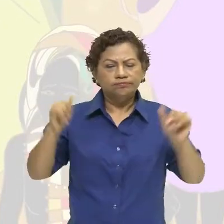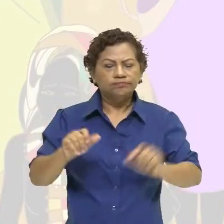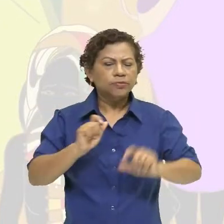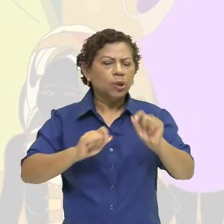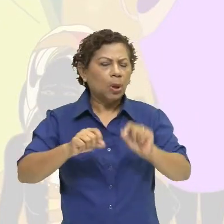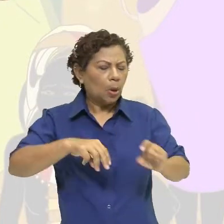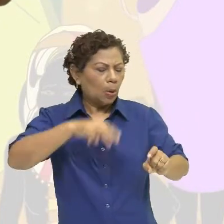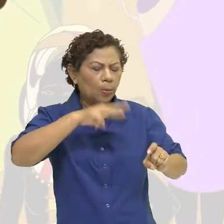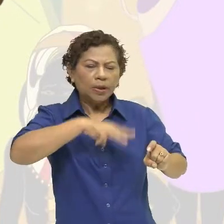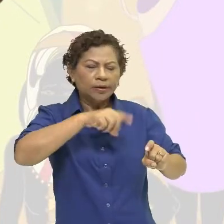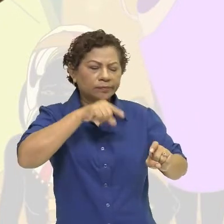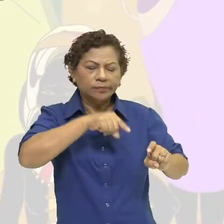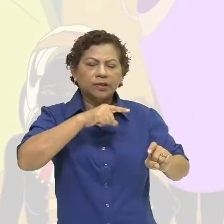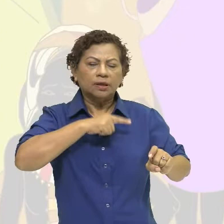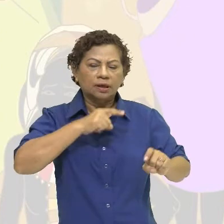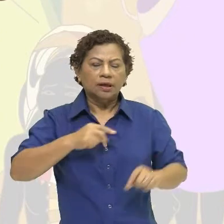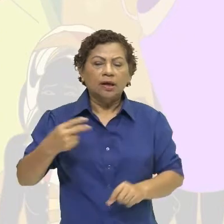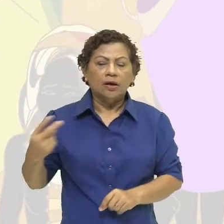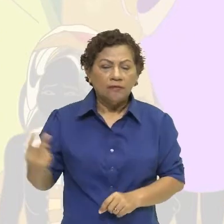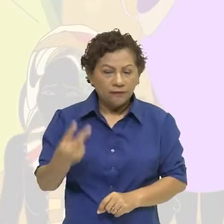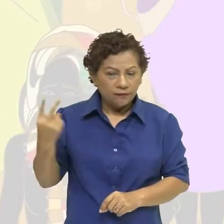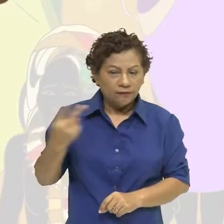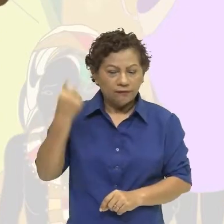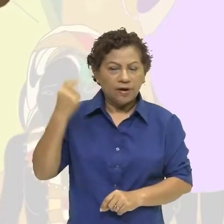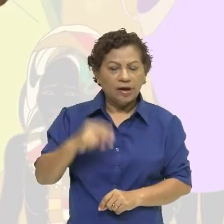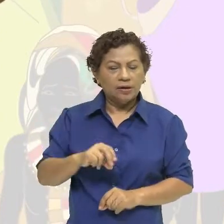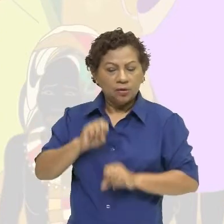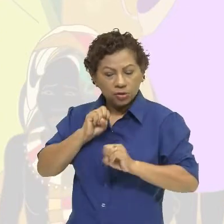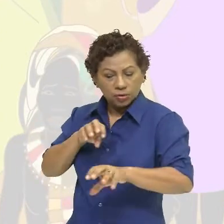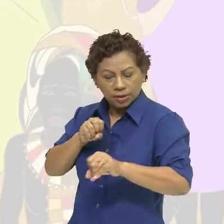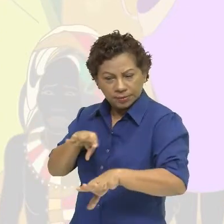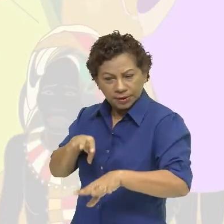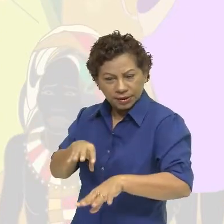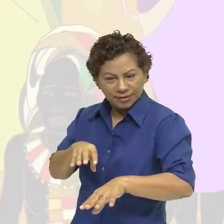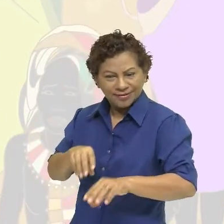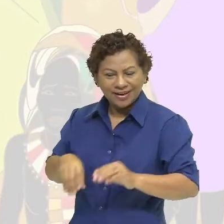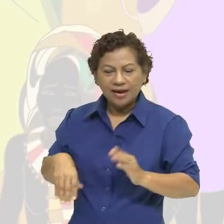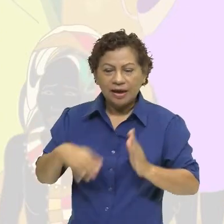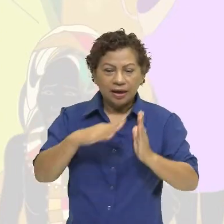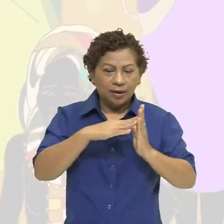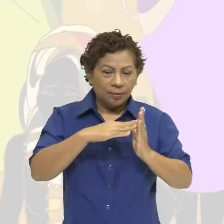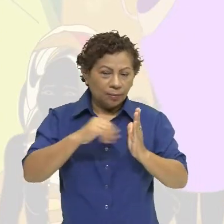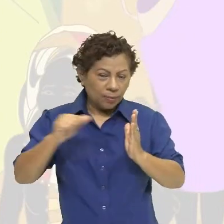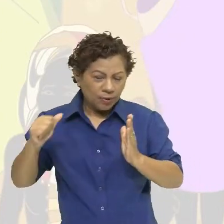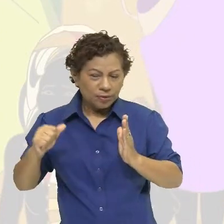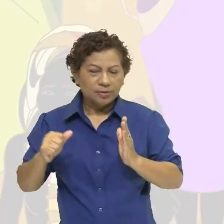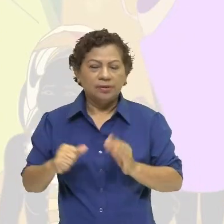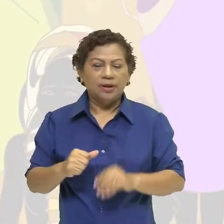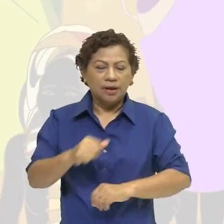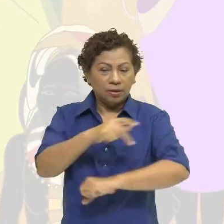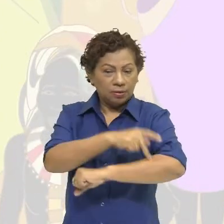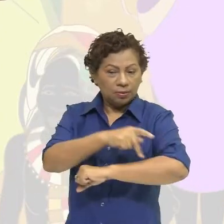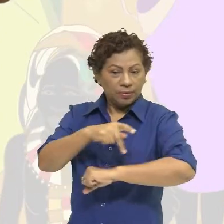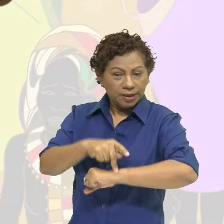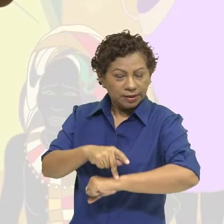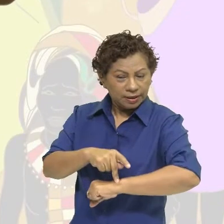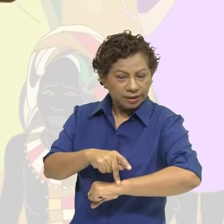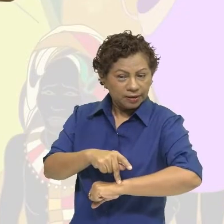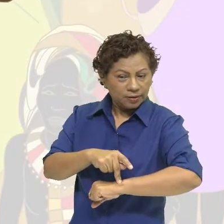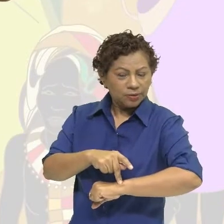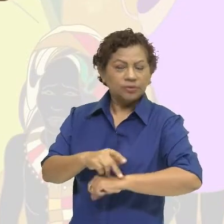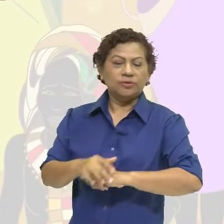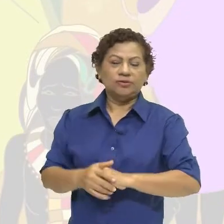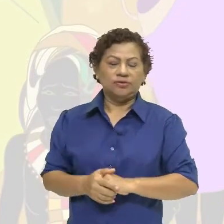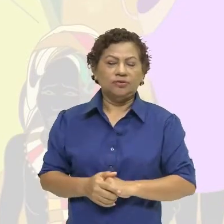valores educacionais. São um modelo pedagógico e de posturas sociais. Essas narrativas, elas são carregadas